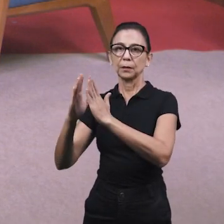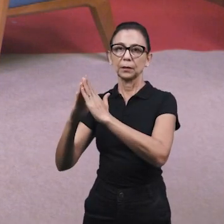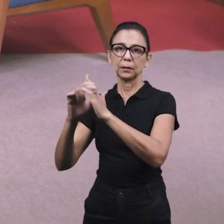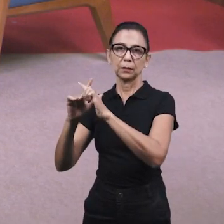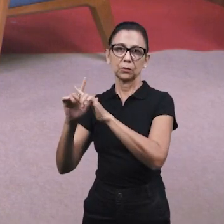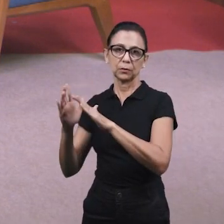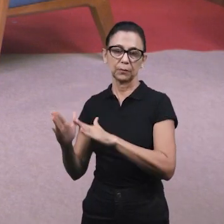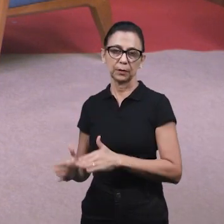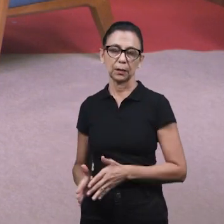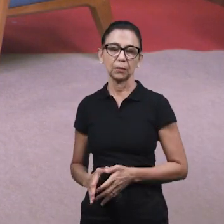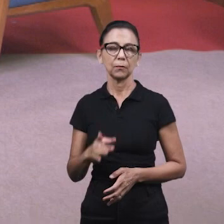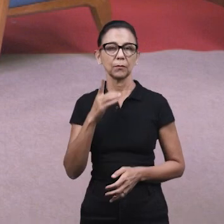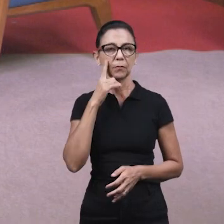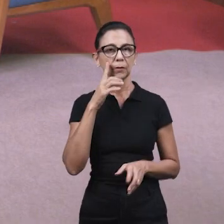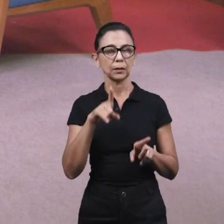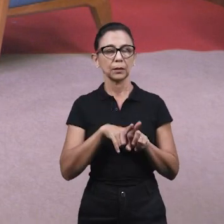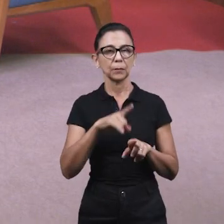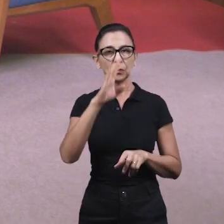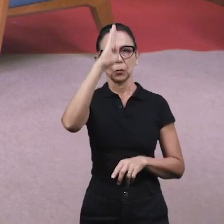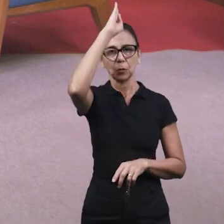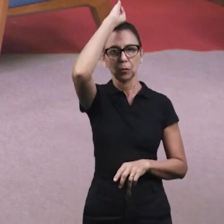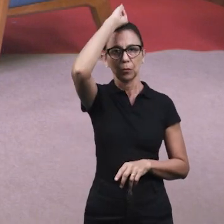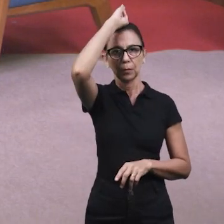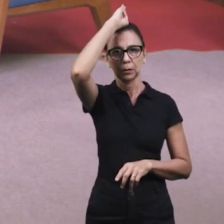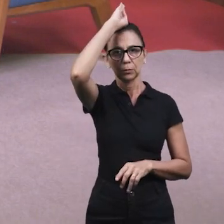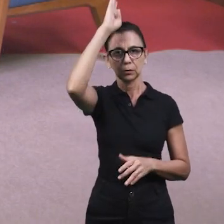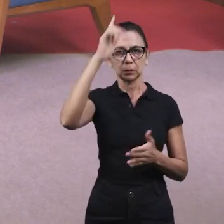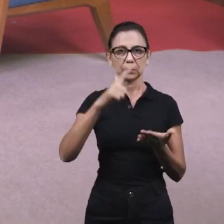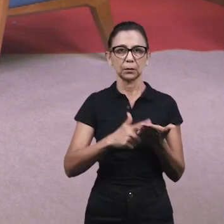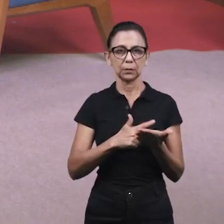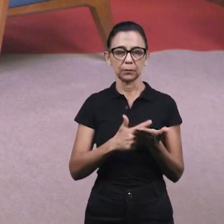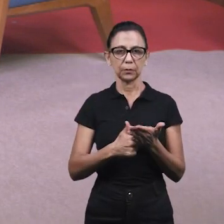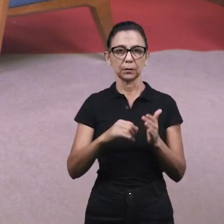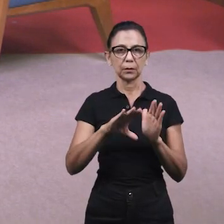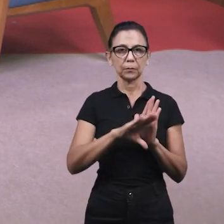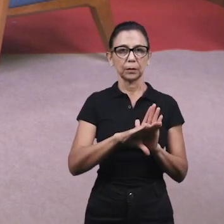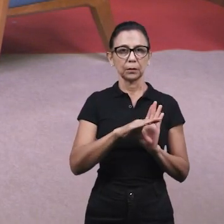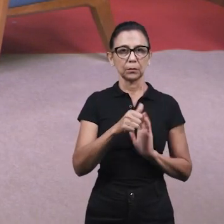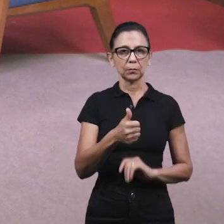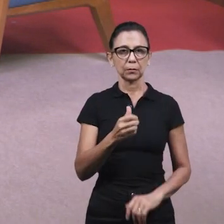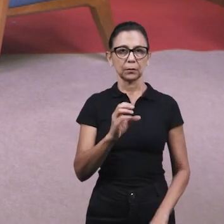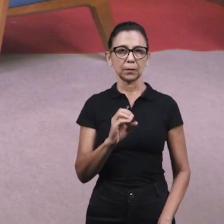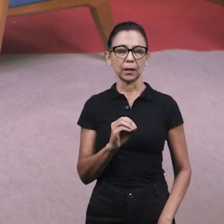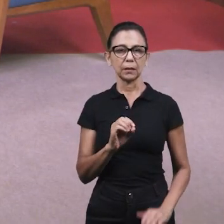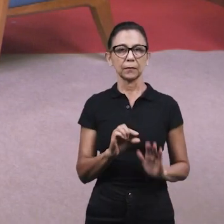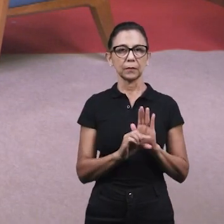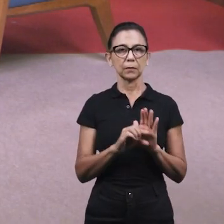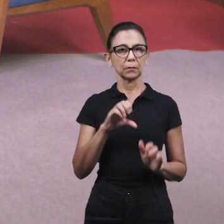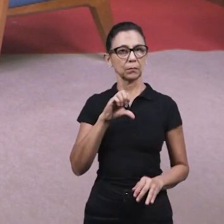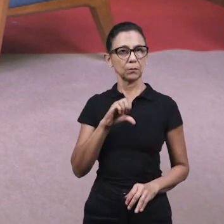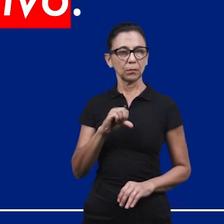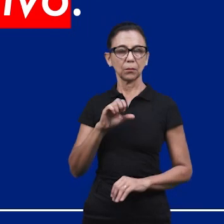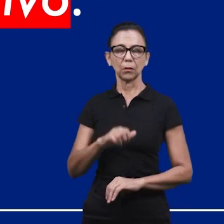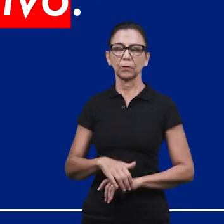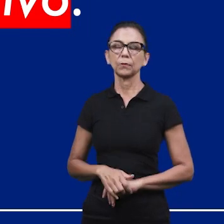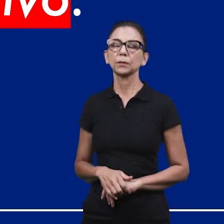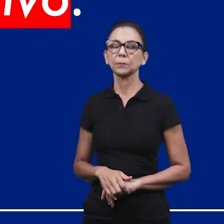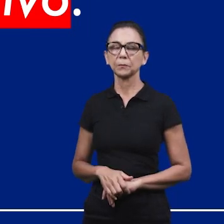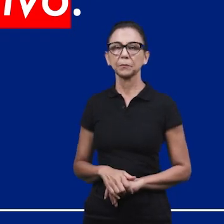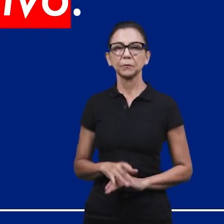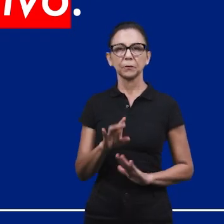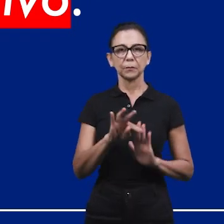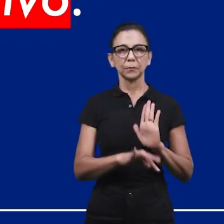9, que define, na minha opinião, aquele que está preparado, que está pronto para a passagem. Diz assim: